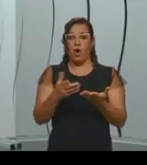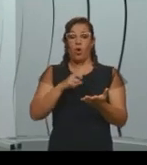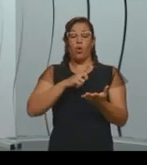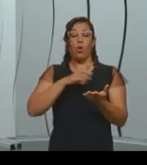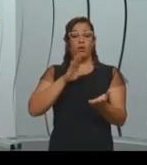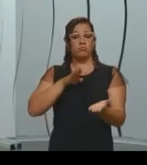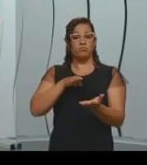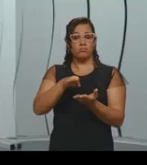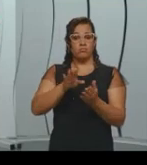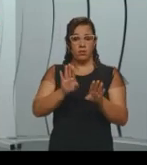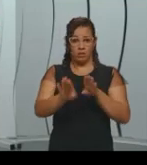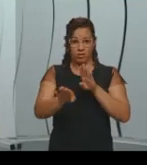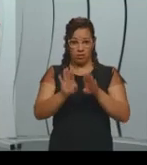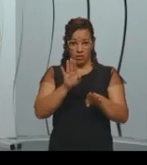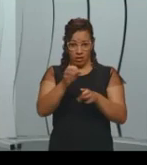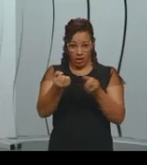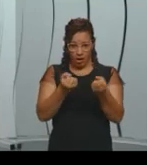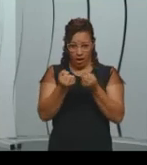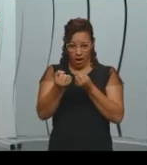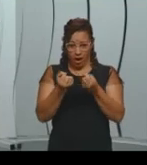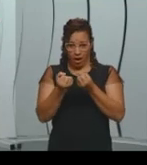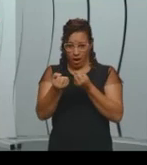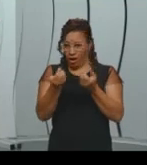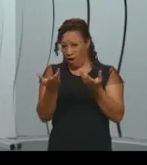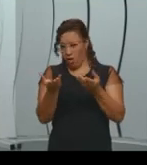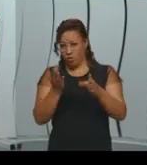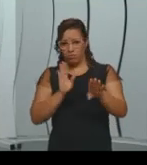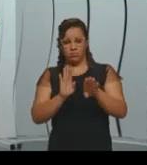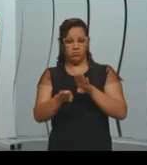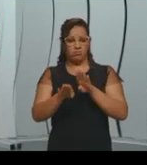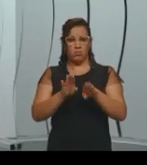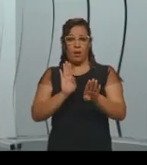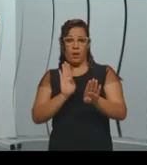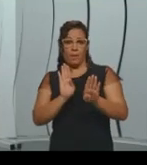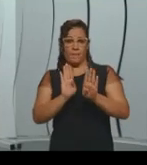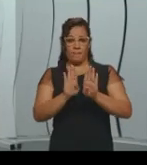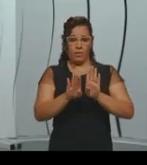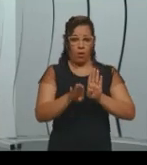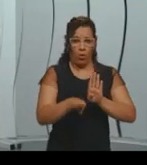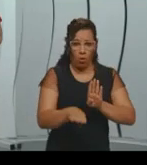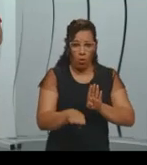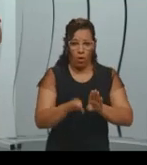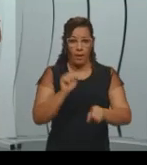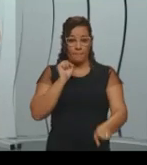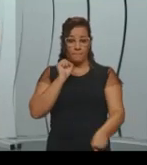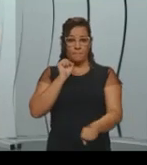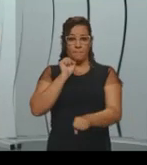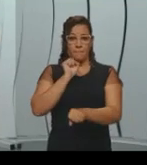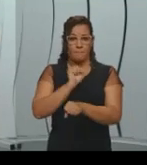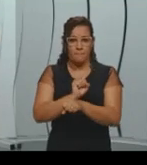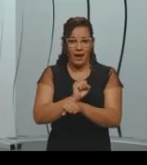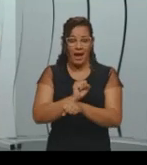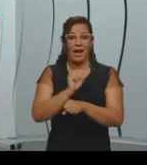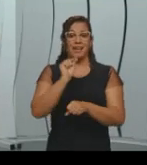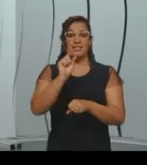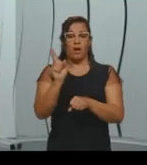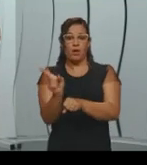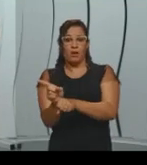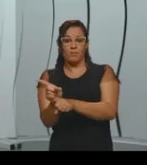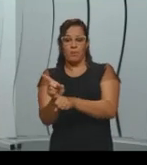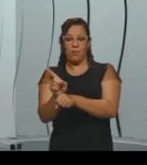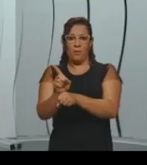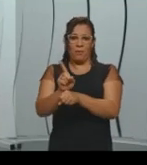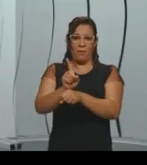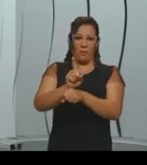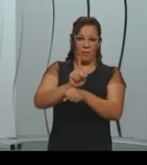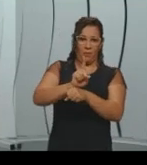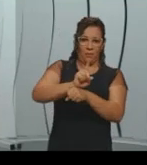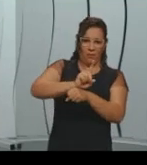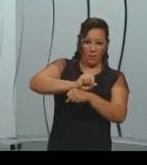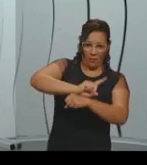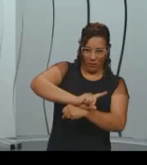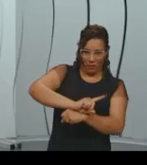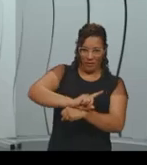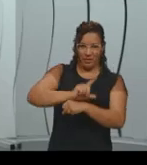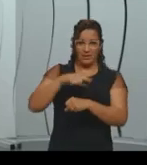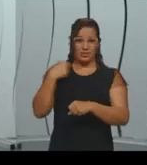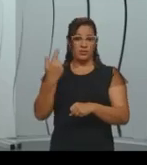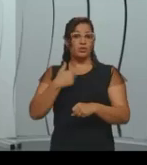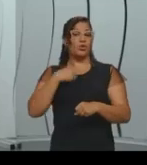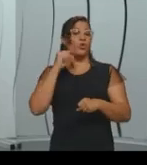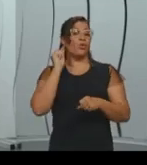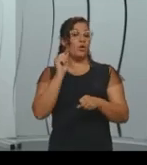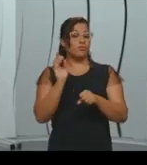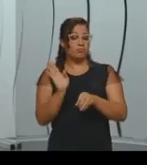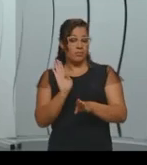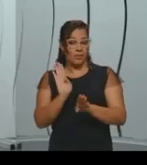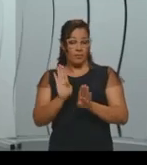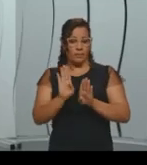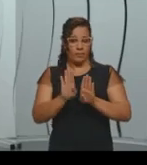freia, seja para parar ou para estacionar, ele está reduzindo o módulo da velocidade. Então, numa situação dessa, estamos descrevendo